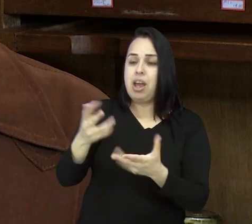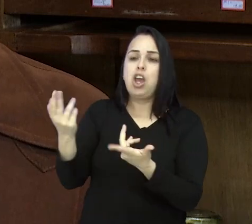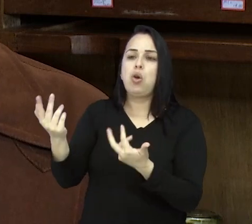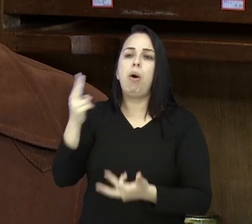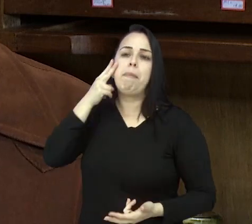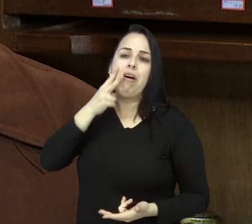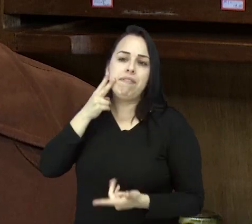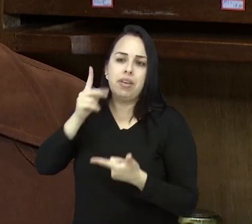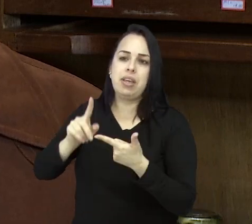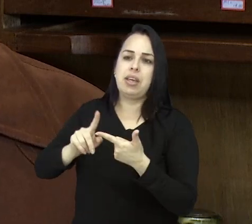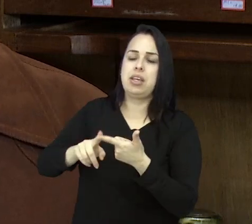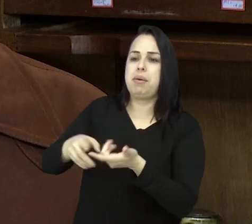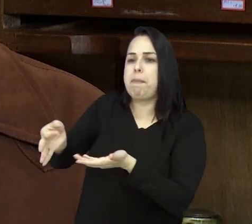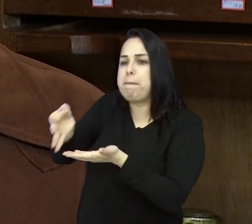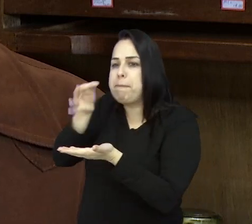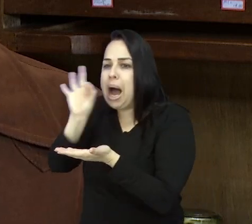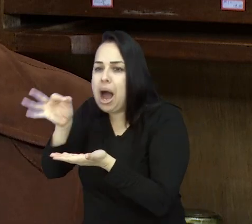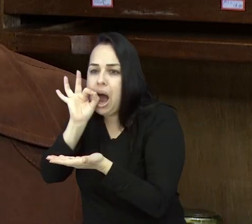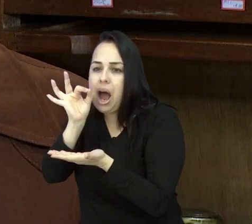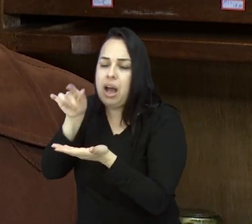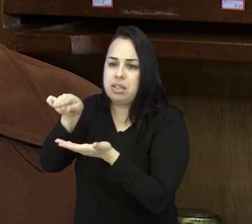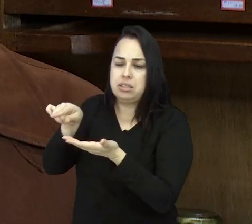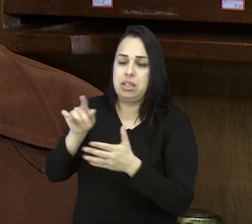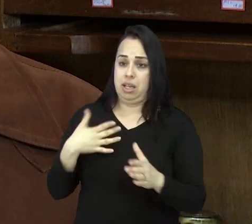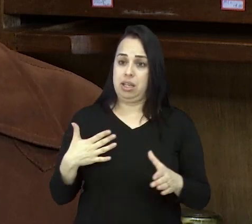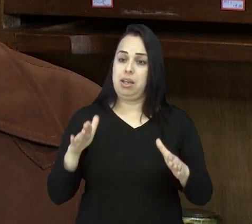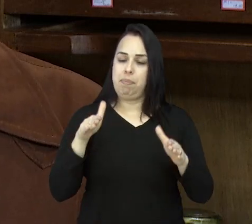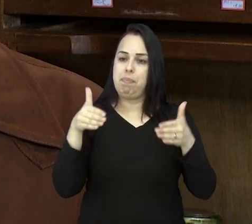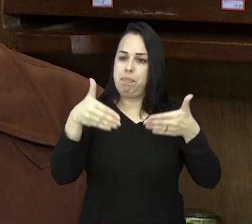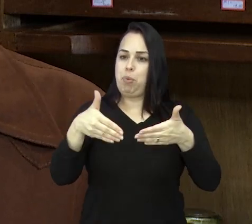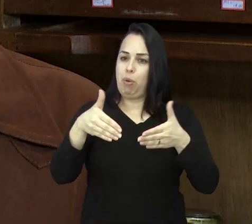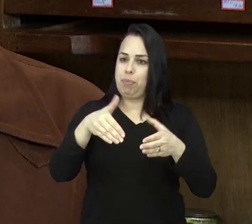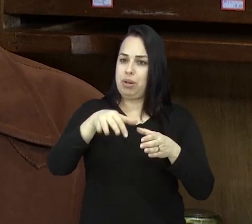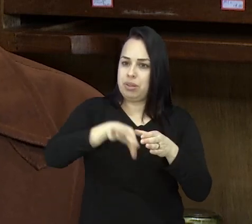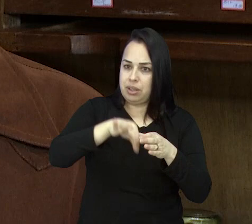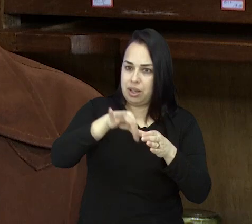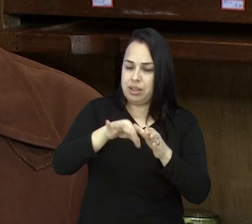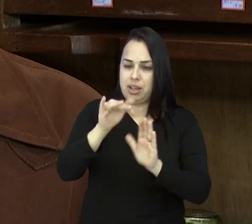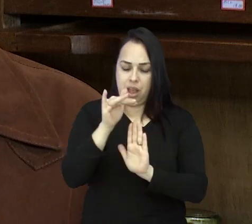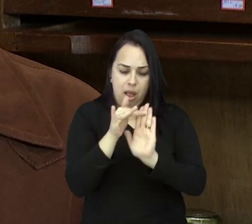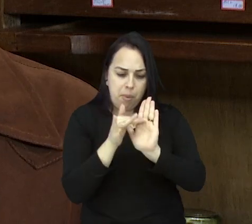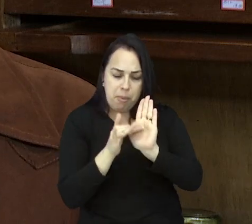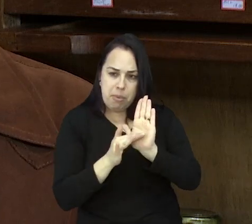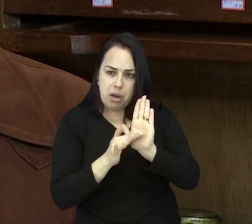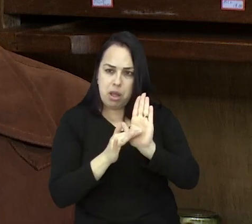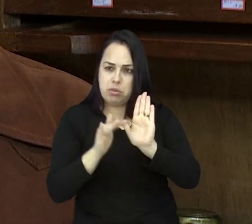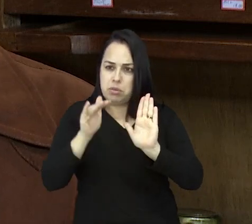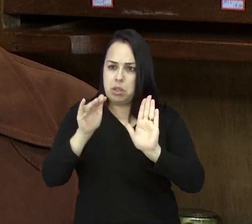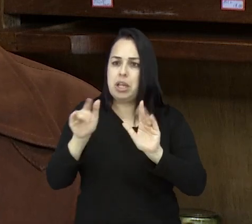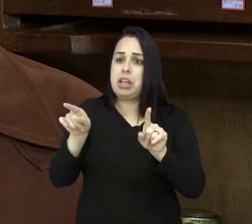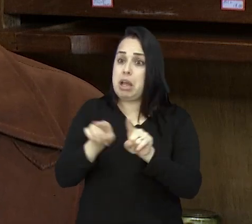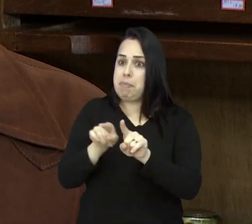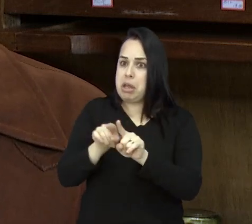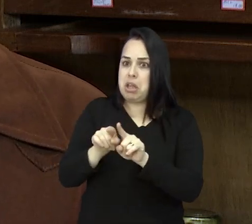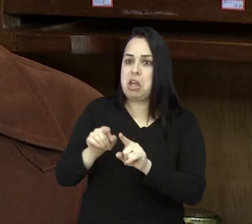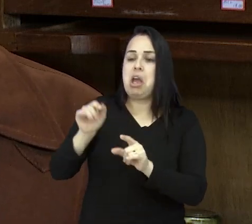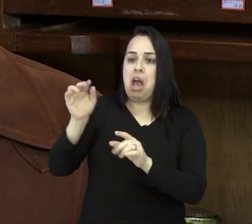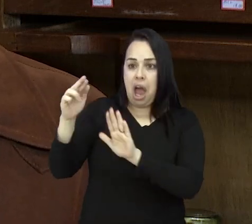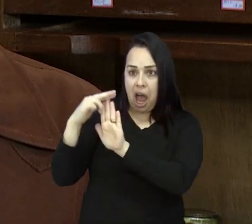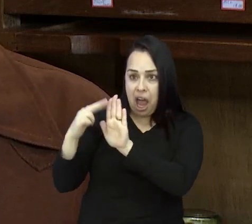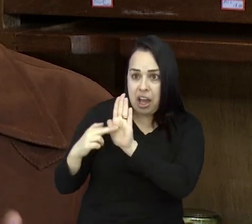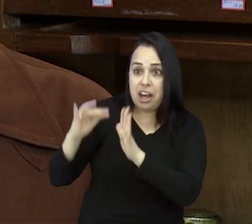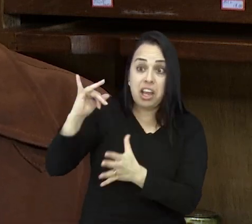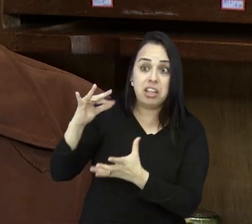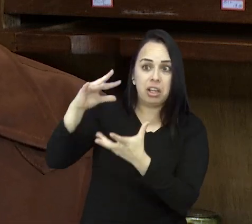vinho, para café, o barista, o sommelier de chá, ele faz a carta de chás e ele obedece a alguns parâmetros